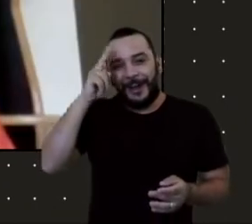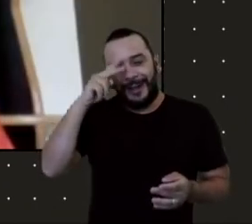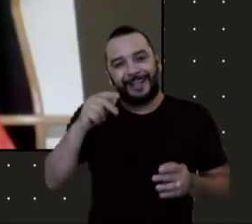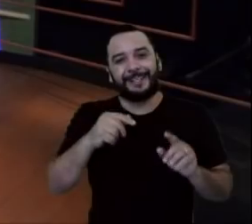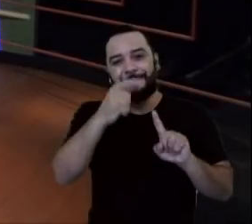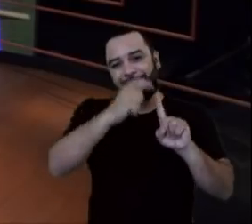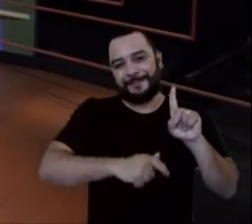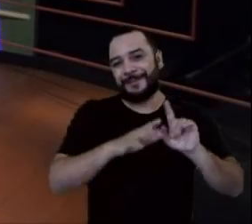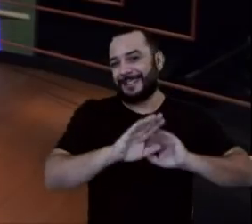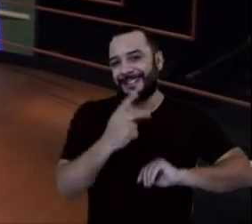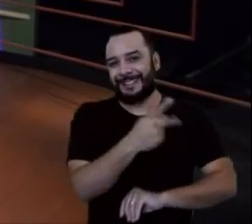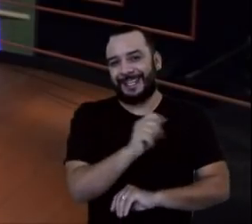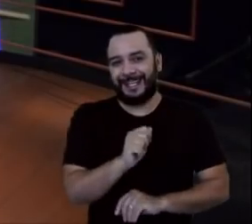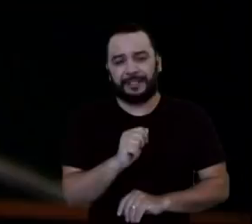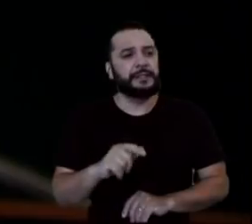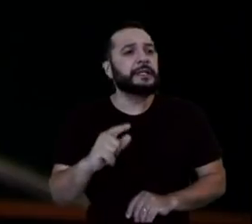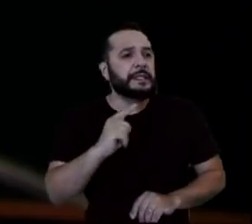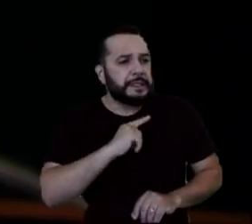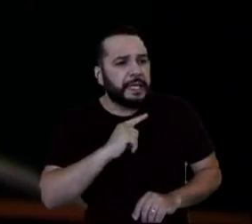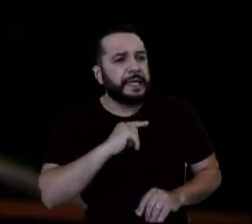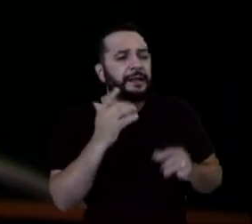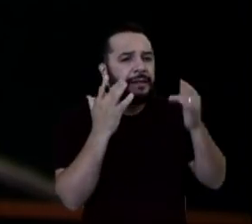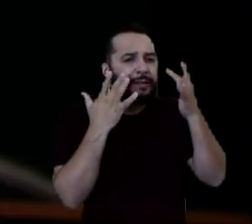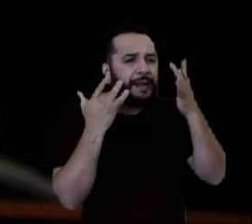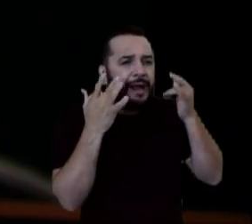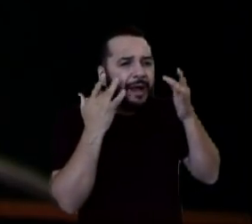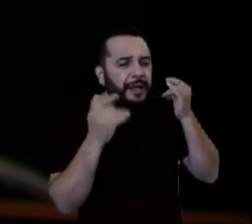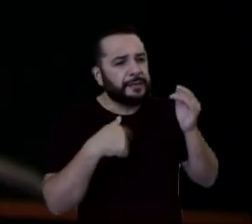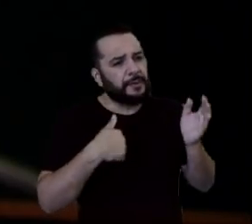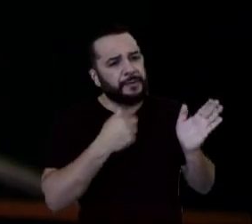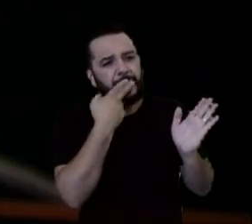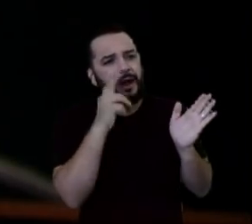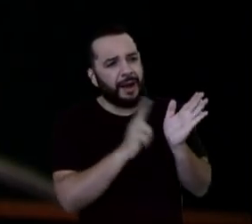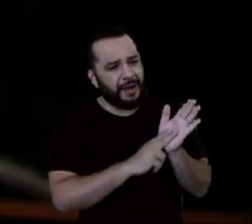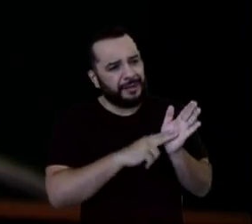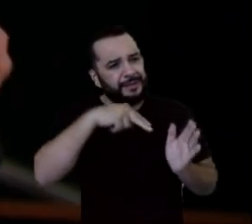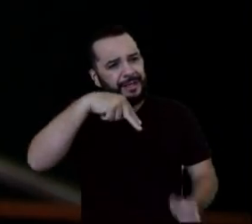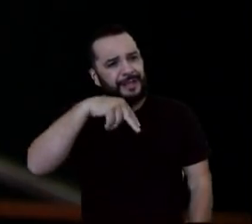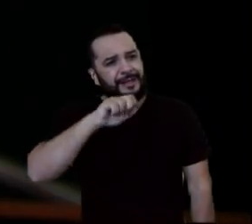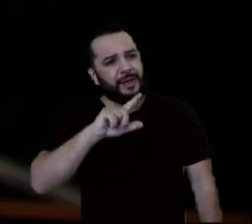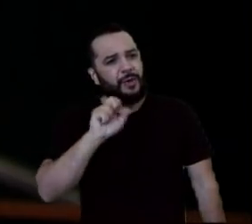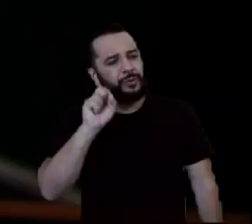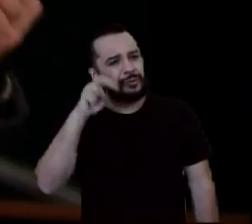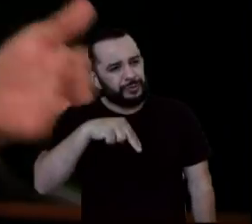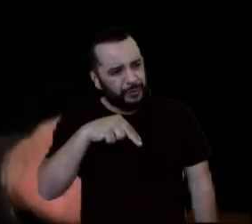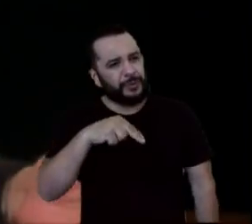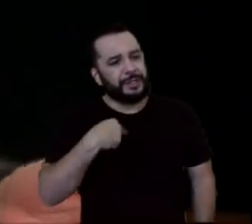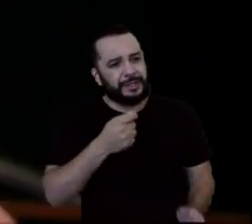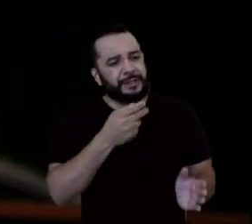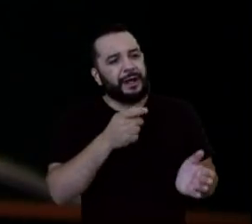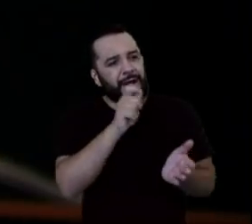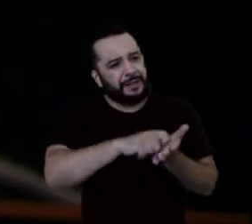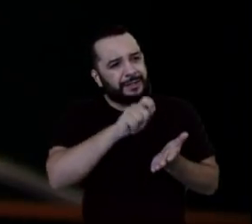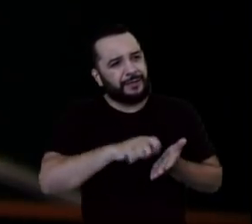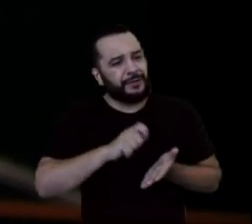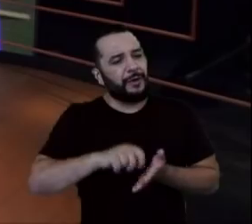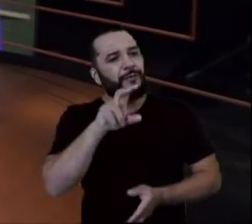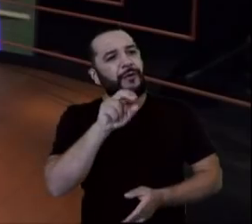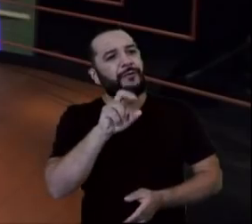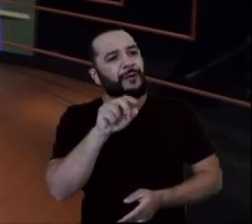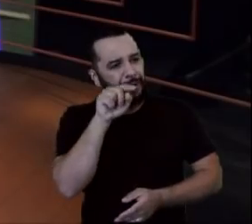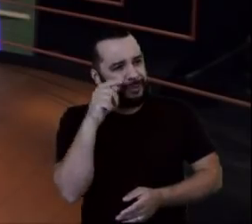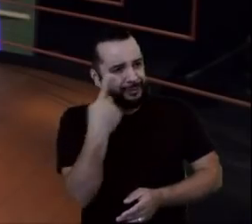Agora, Beth, você levou para o palco um espetáculo baseado nas cartas que o Nelson Rodrigues escreveu para a sua avó, para Eleonor.